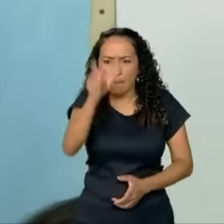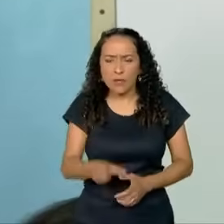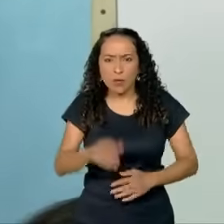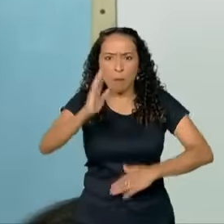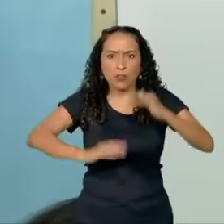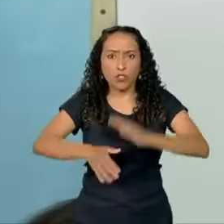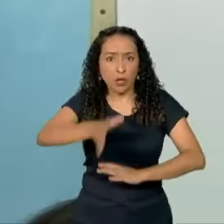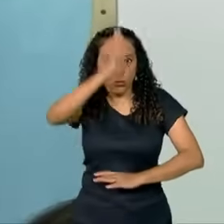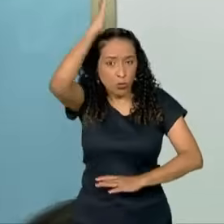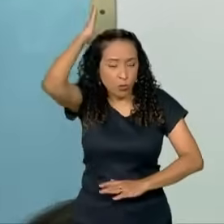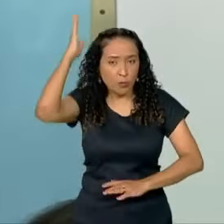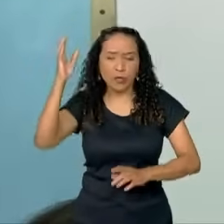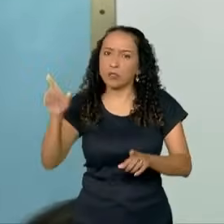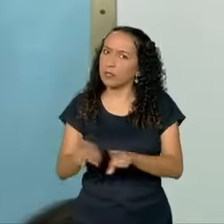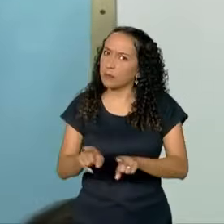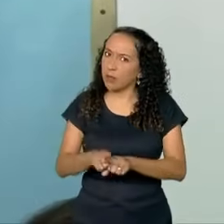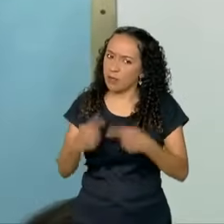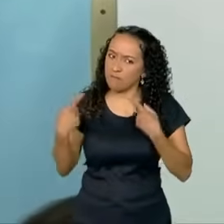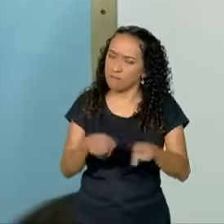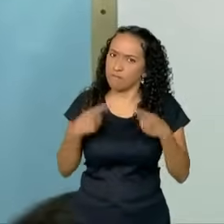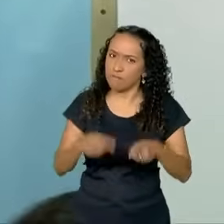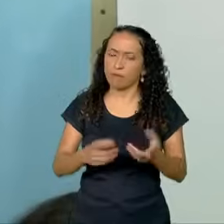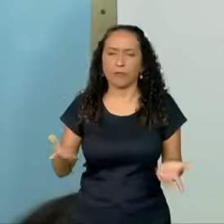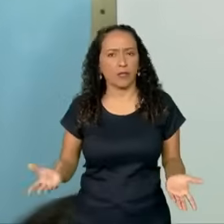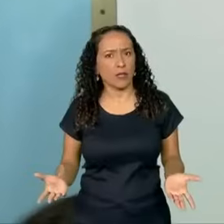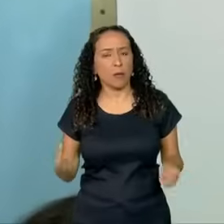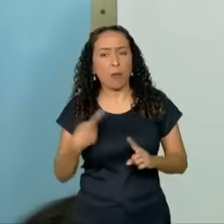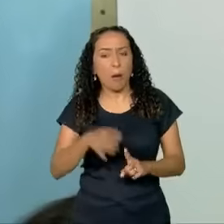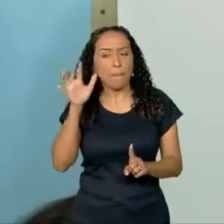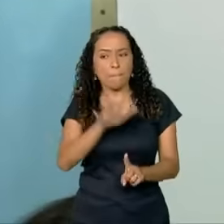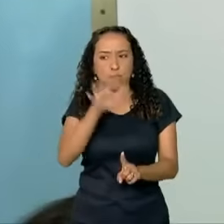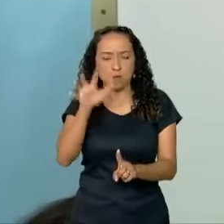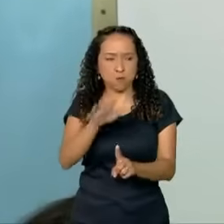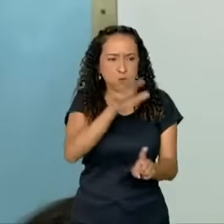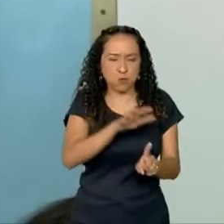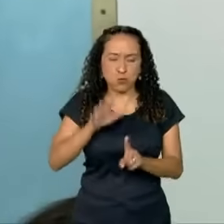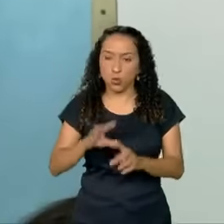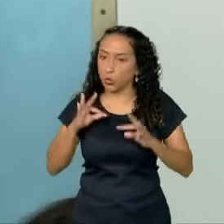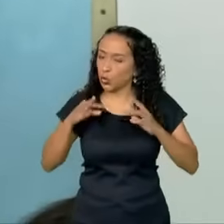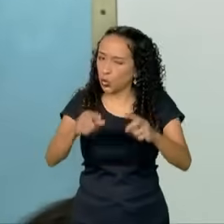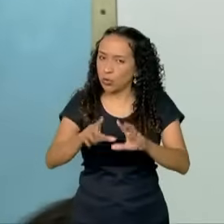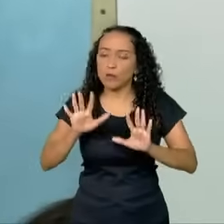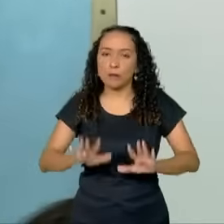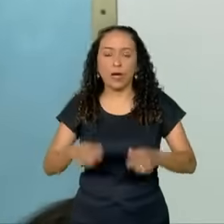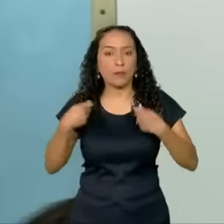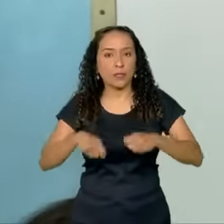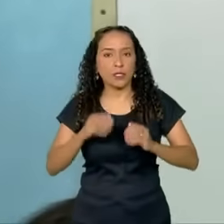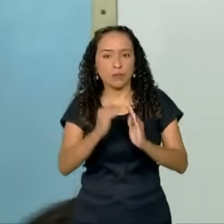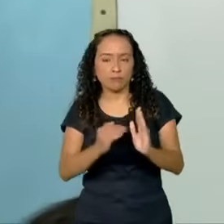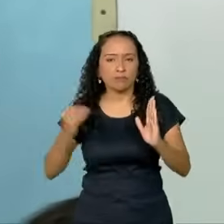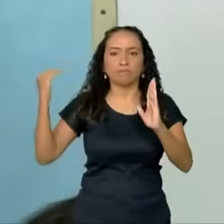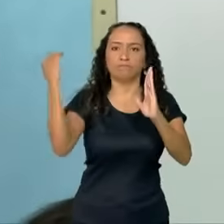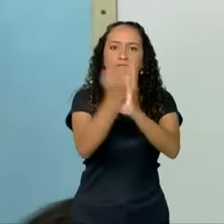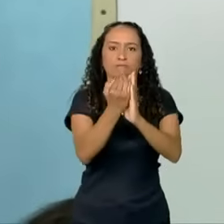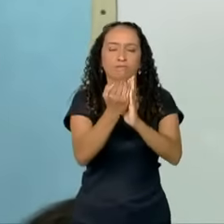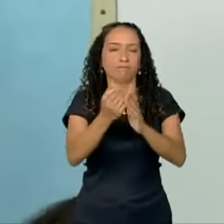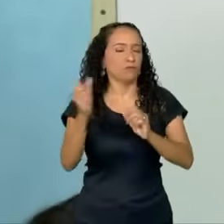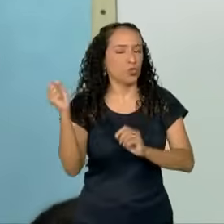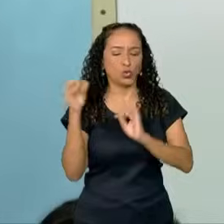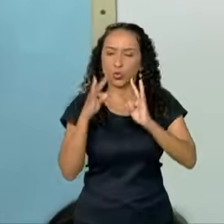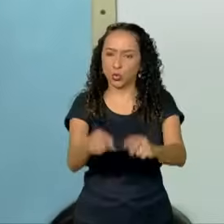de Bombeiro, isso deve-se, né, à pressão que todo mundo está. Mas nós temos que estar à altura de tudo isso.